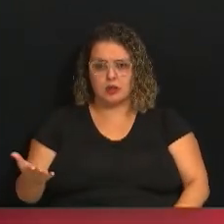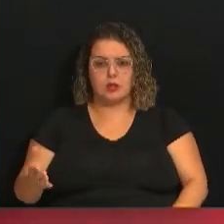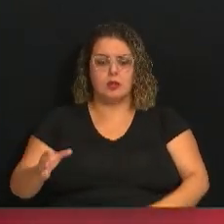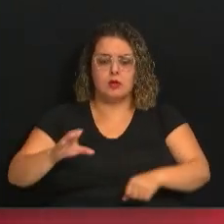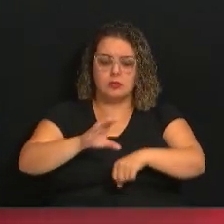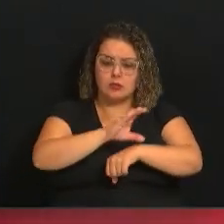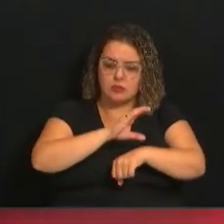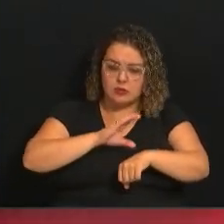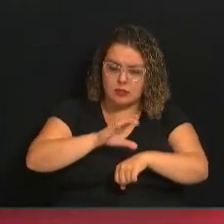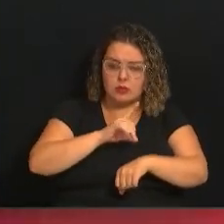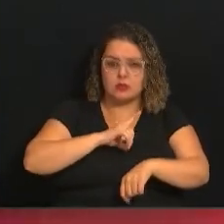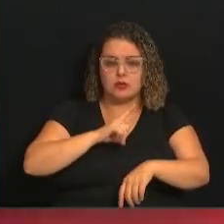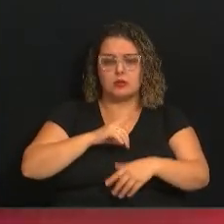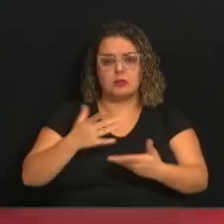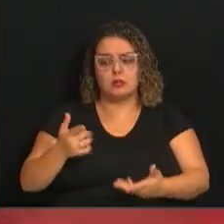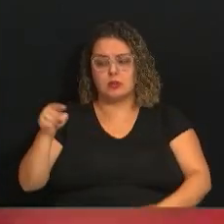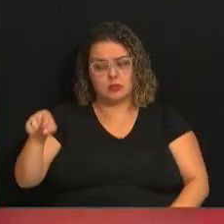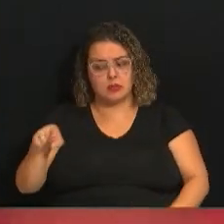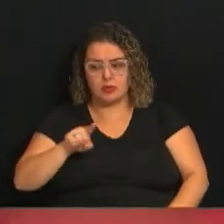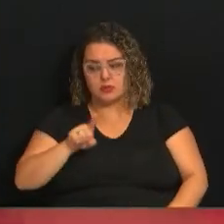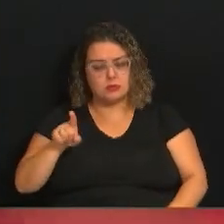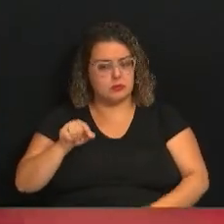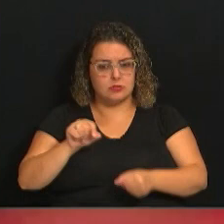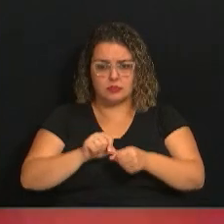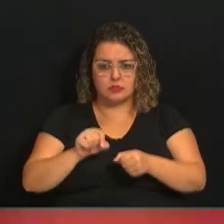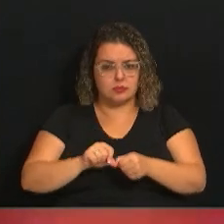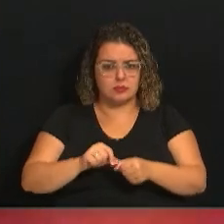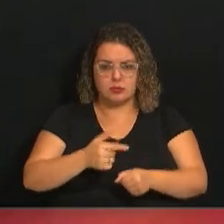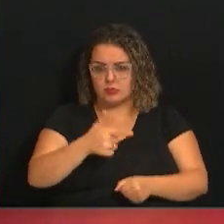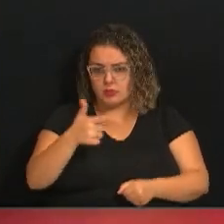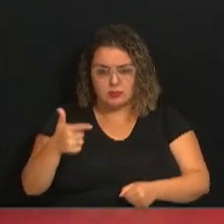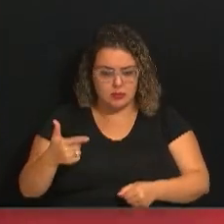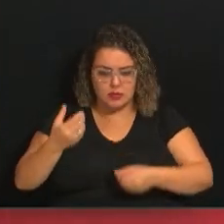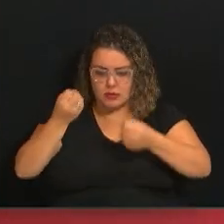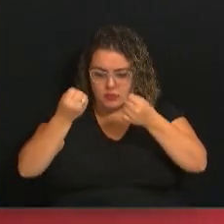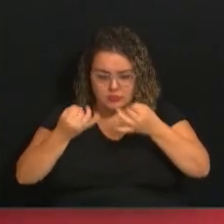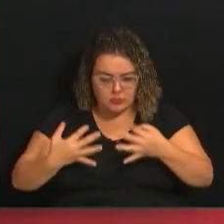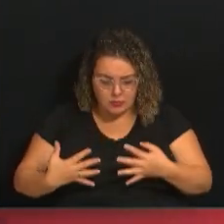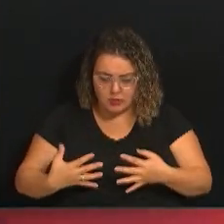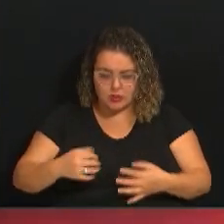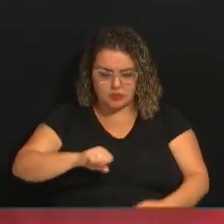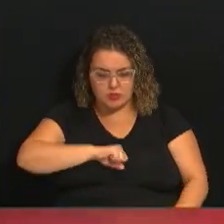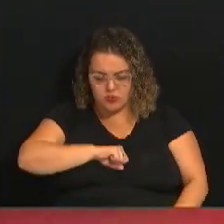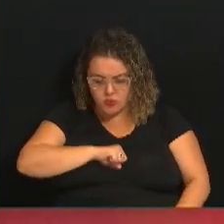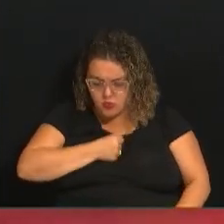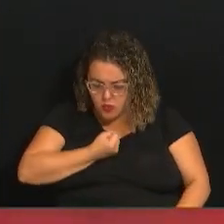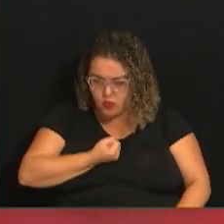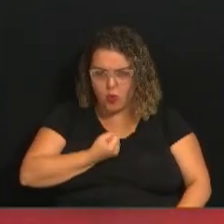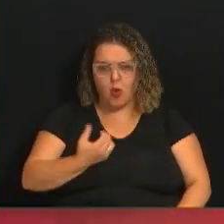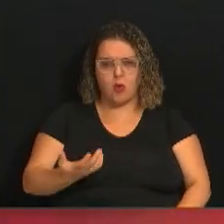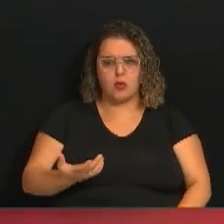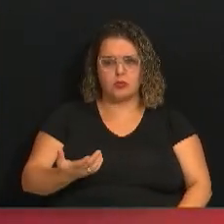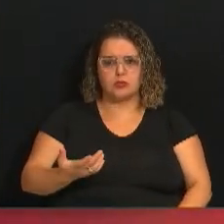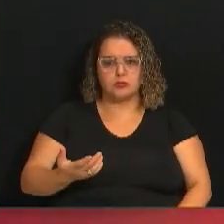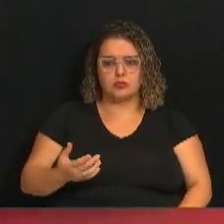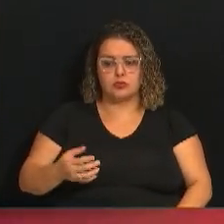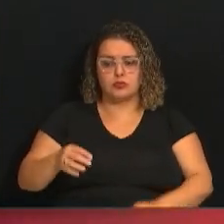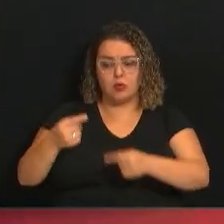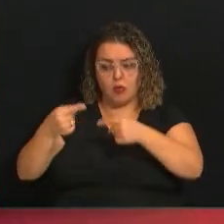Federal. Então, assim, não justifica tamanho ódio, não justifica esses ataques àquelas famílias que estão